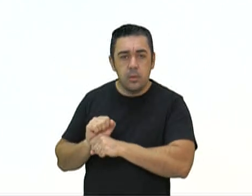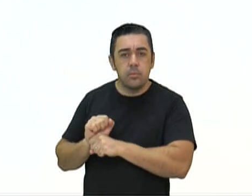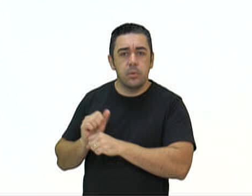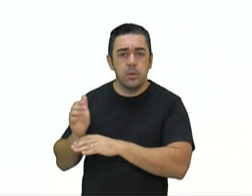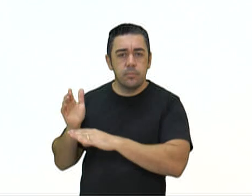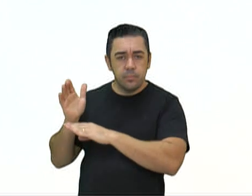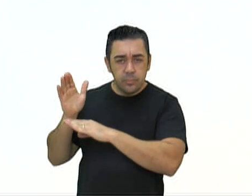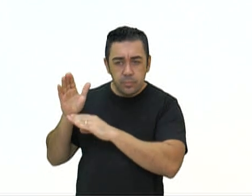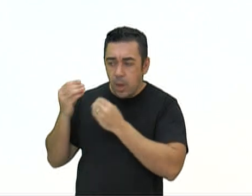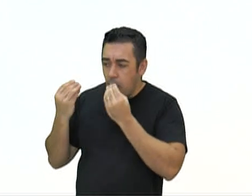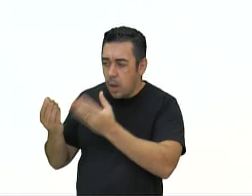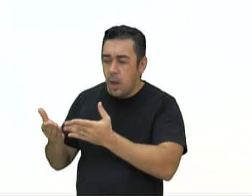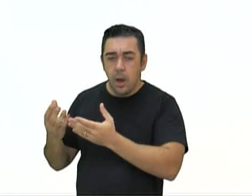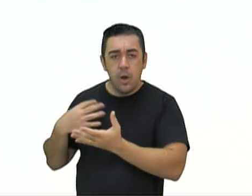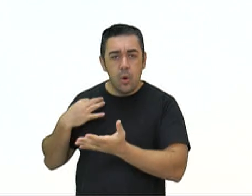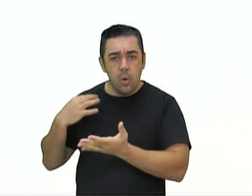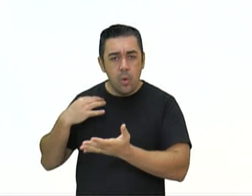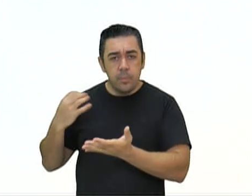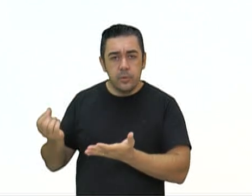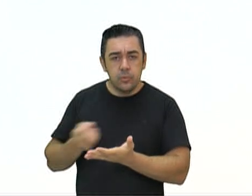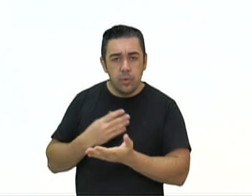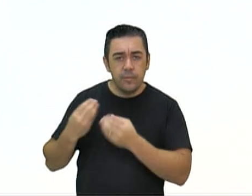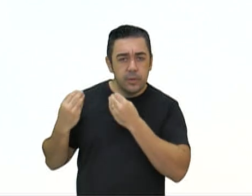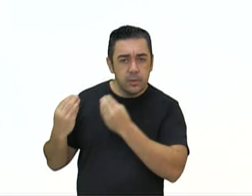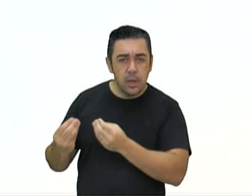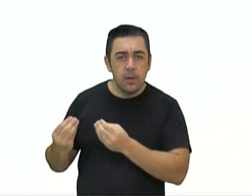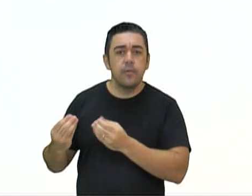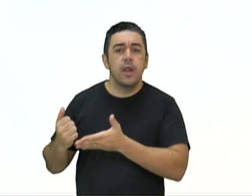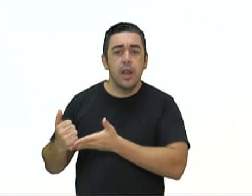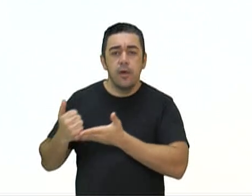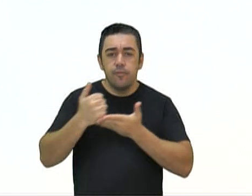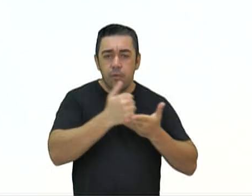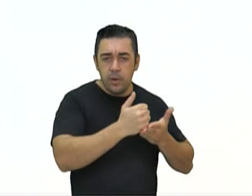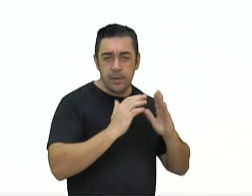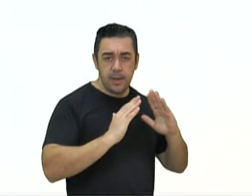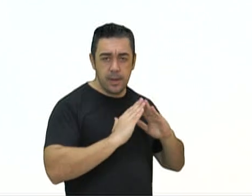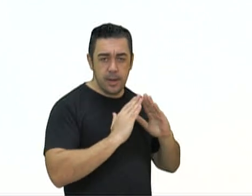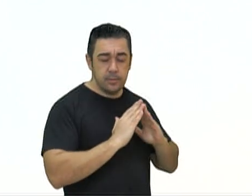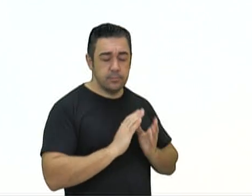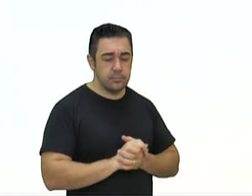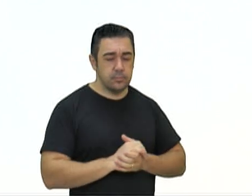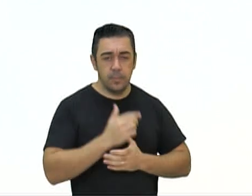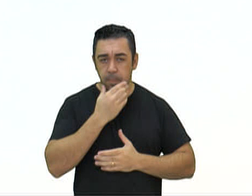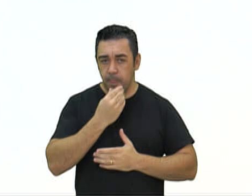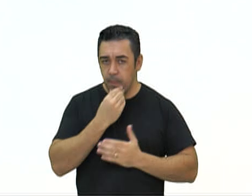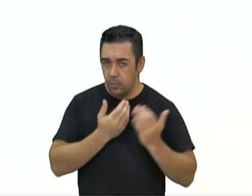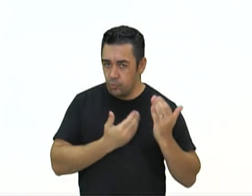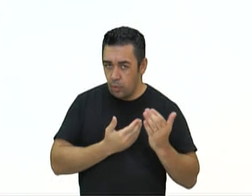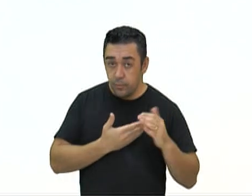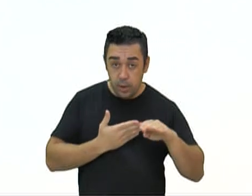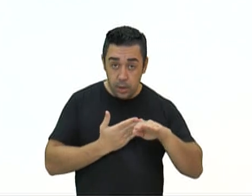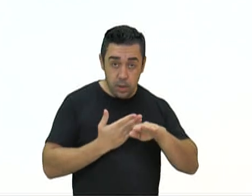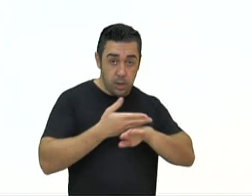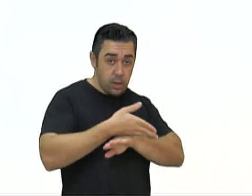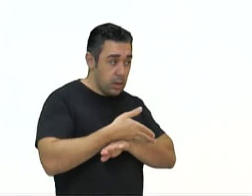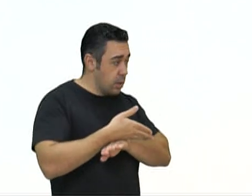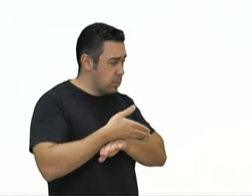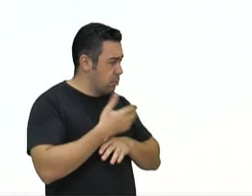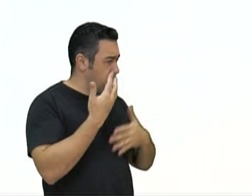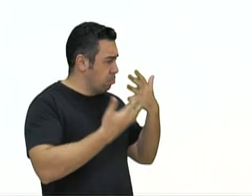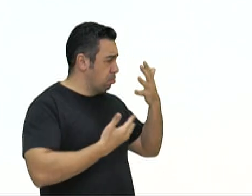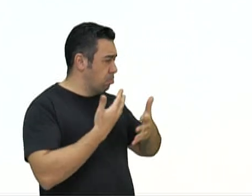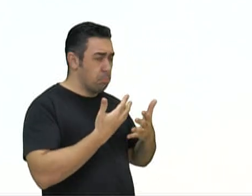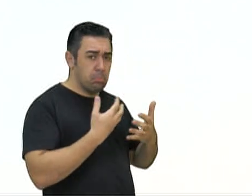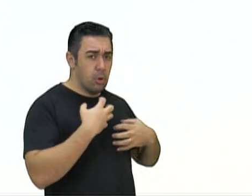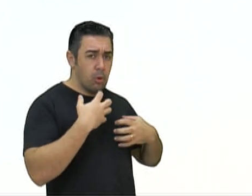nobres roupas, oferecendo-lhe boleia até a sua casa. O jovem entra na carruagem, meio embaraçado